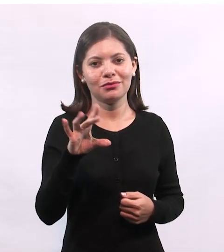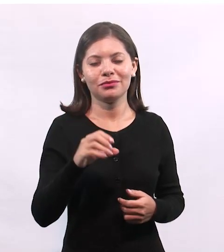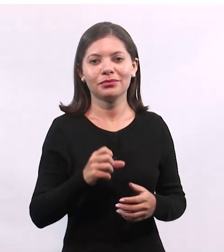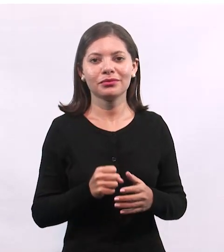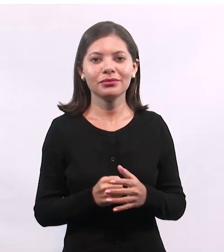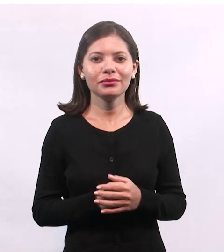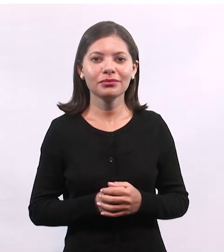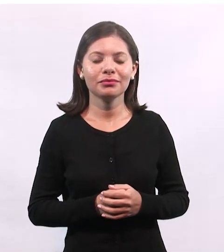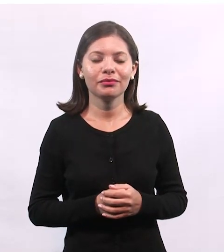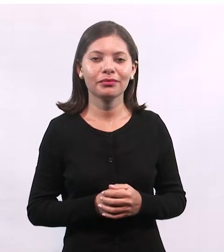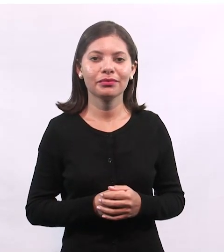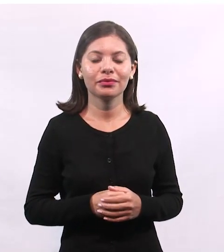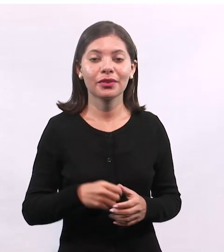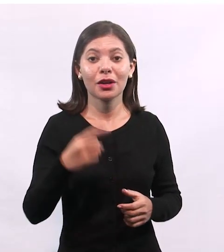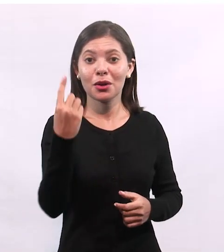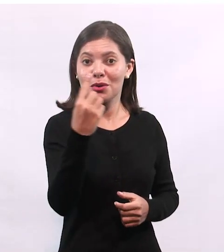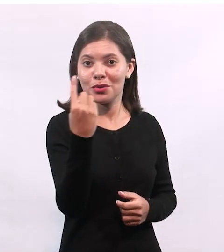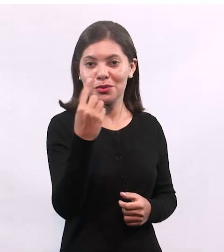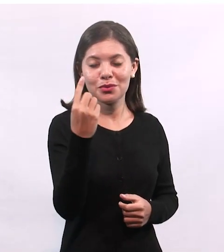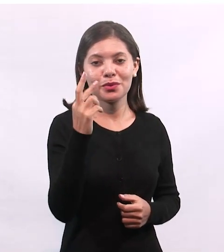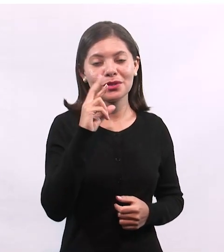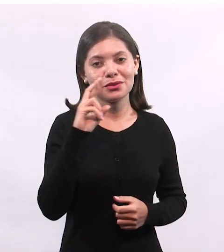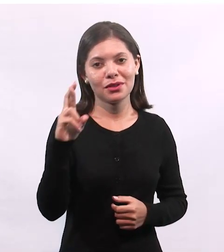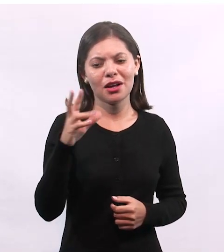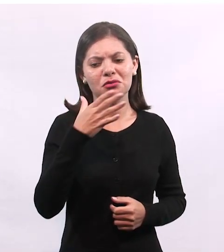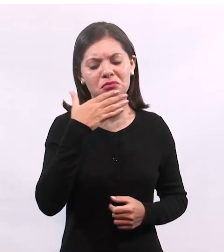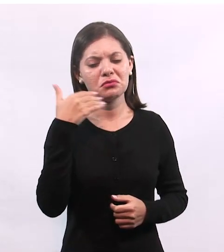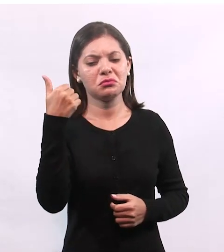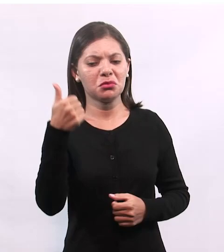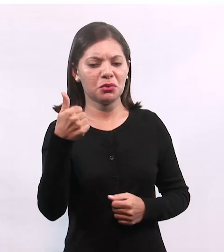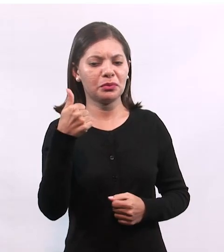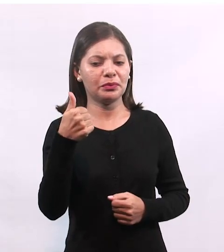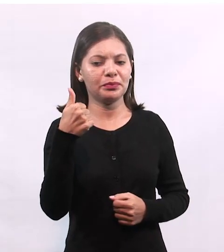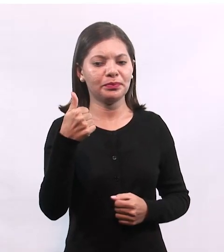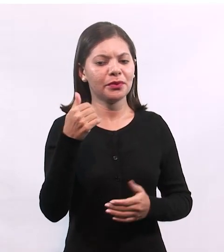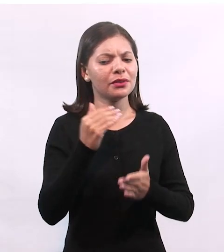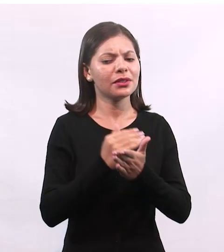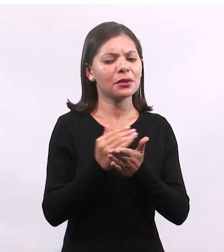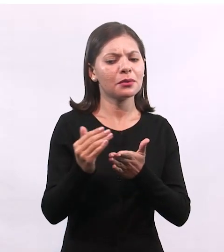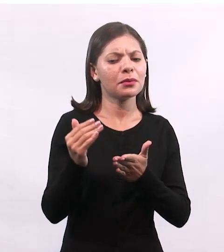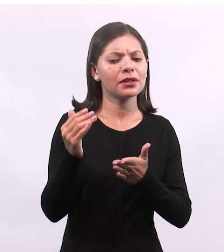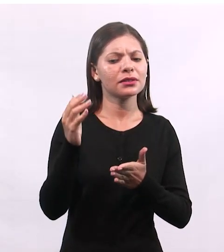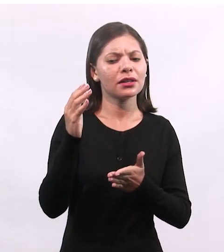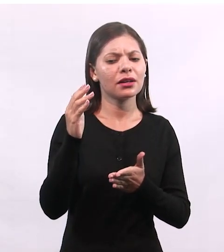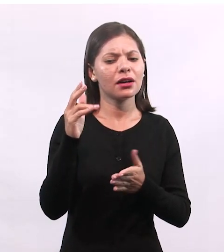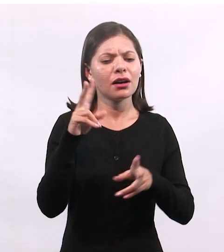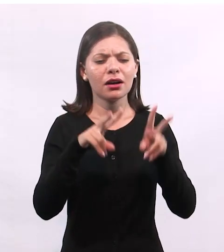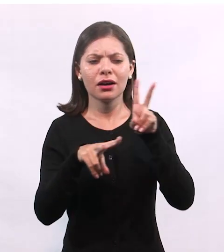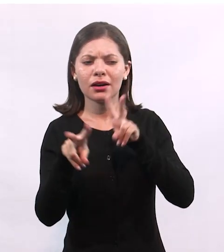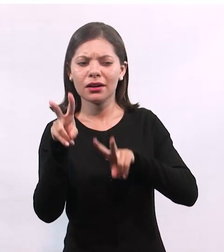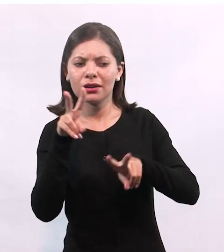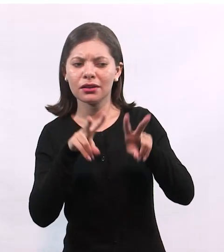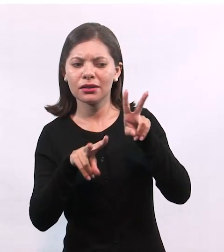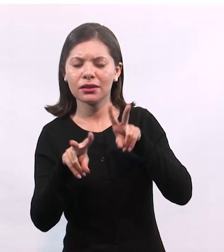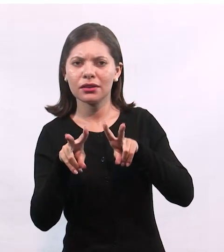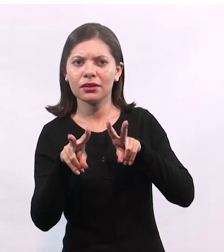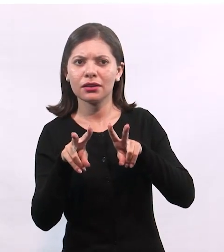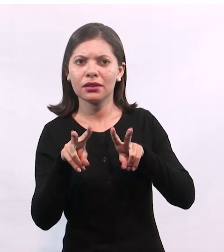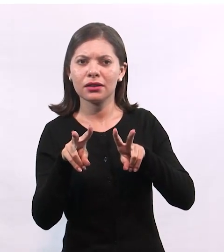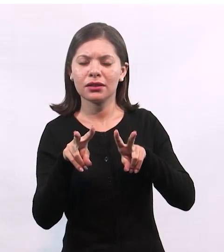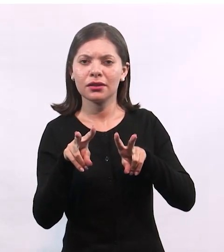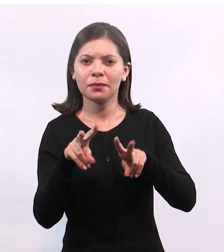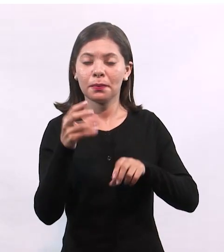dessa então eu só tenho um resultado favorável Então você já começa a perceber olha mas espera aí sair